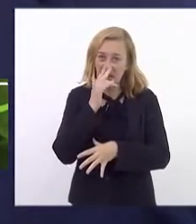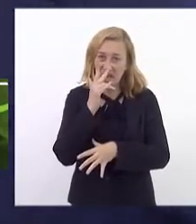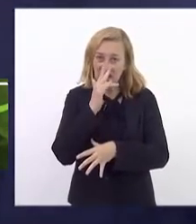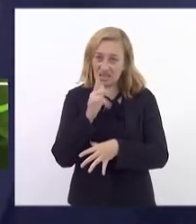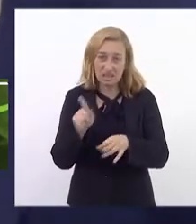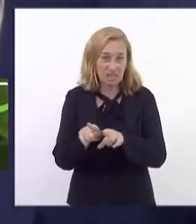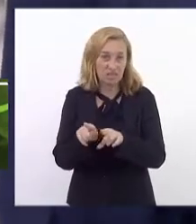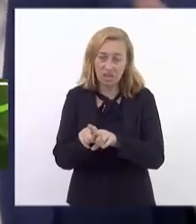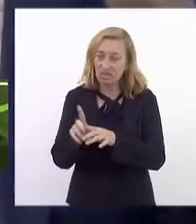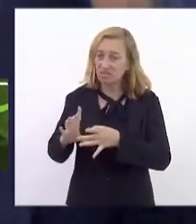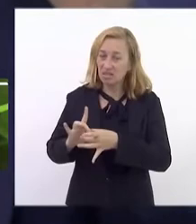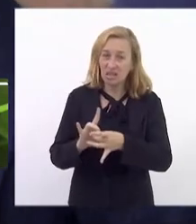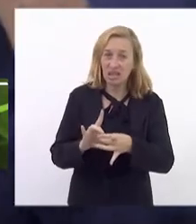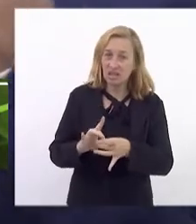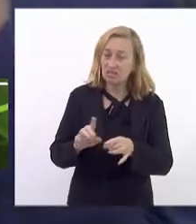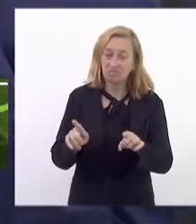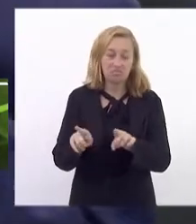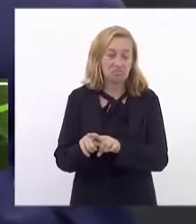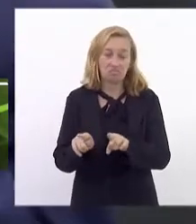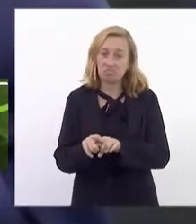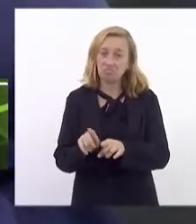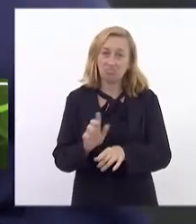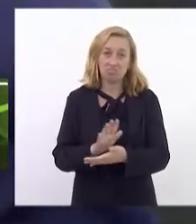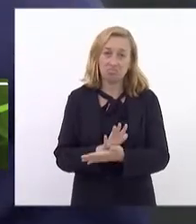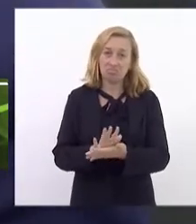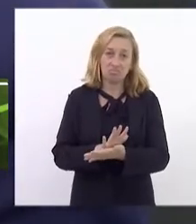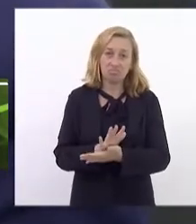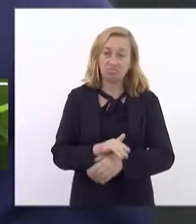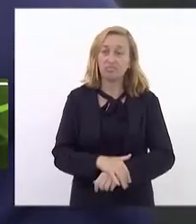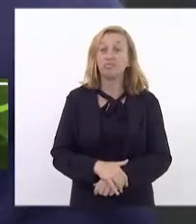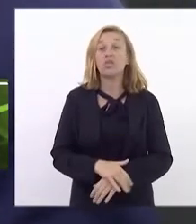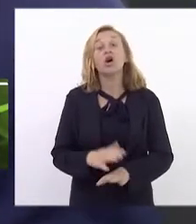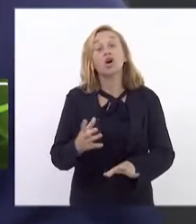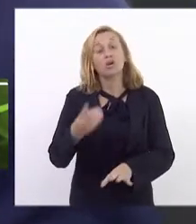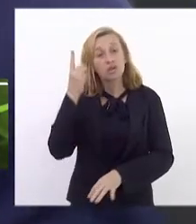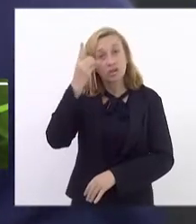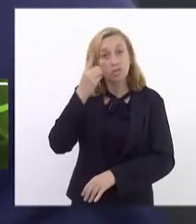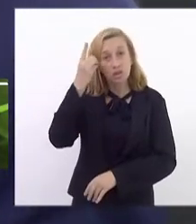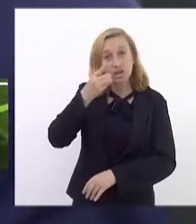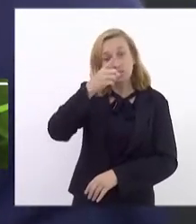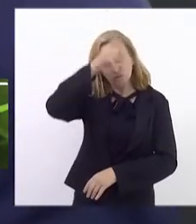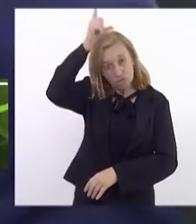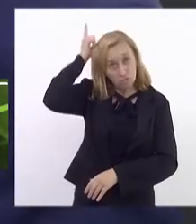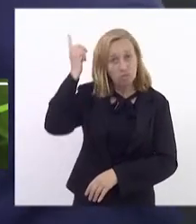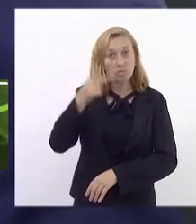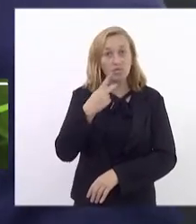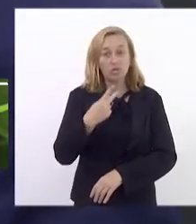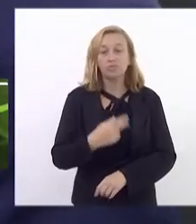por isto que o nobre deputado Luiz Paulo colocou. Quer dizer,